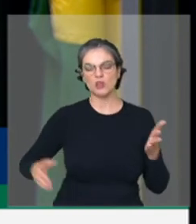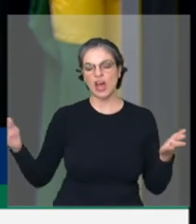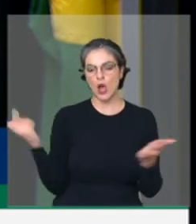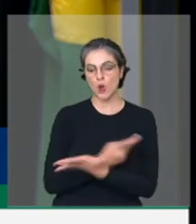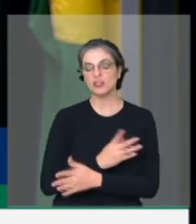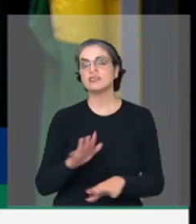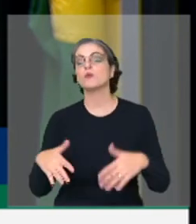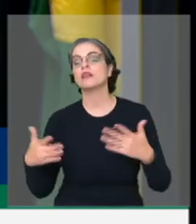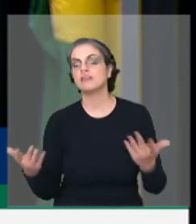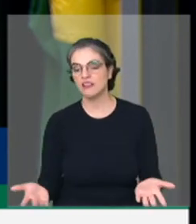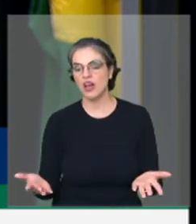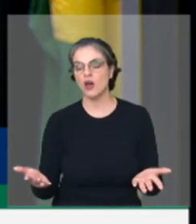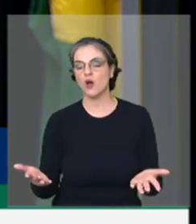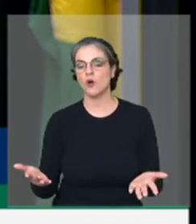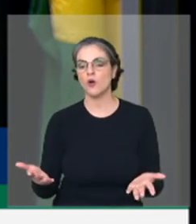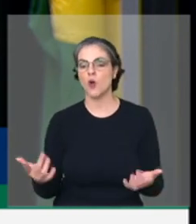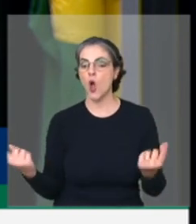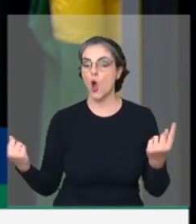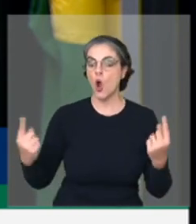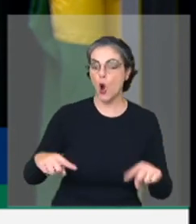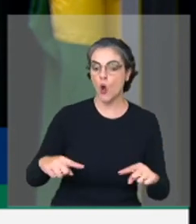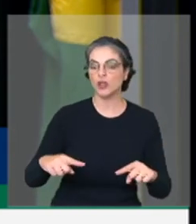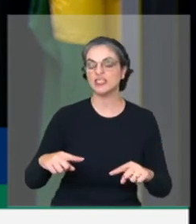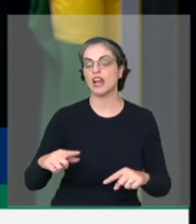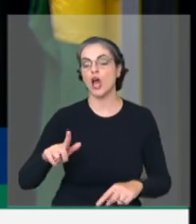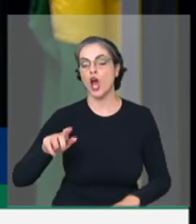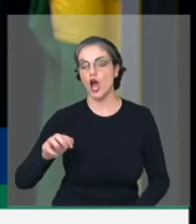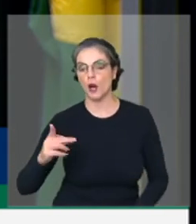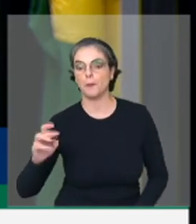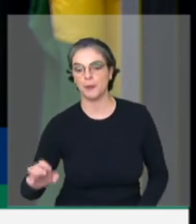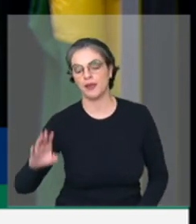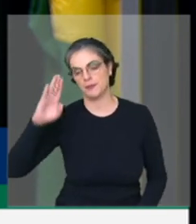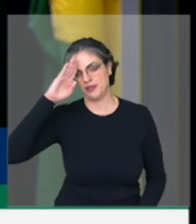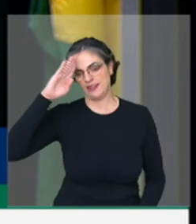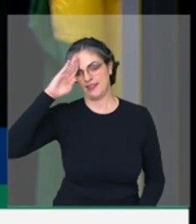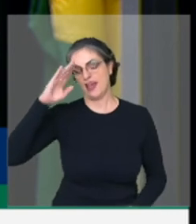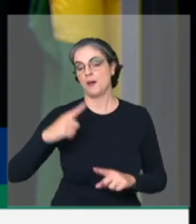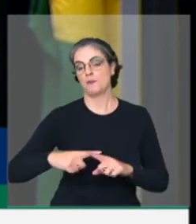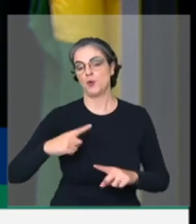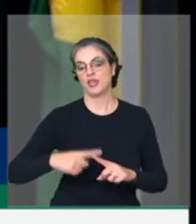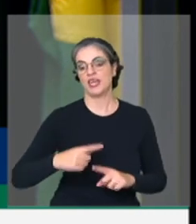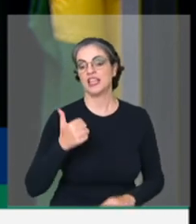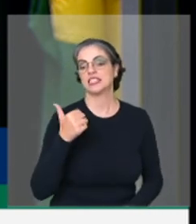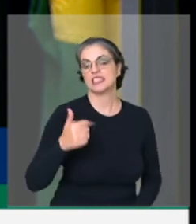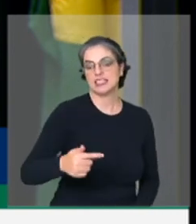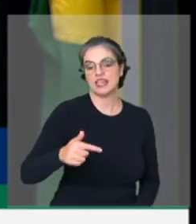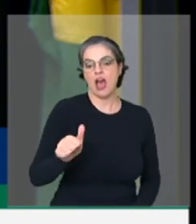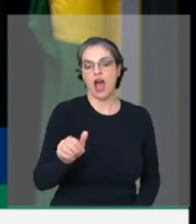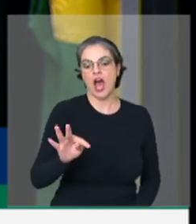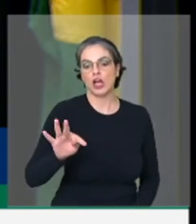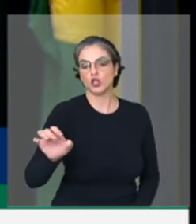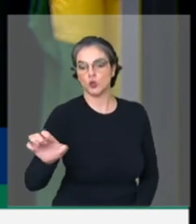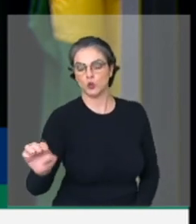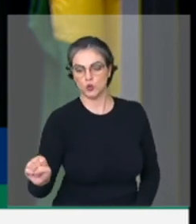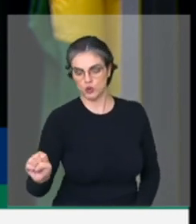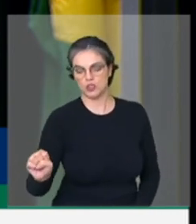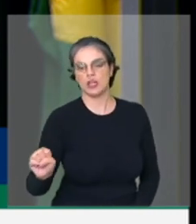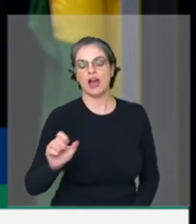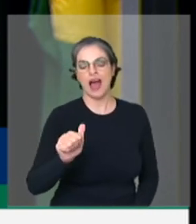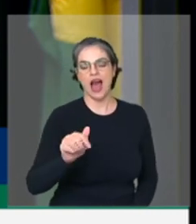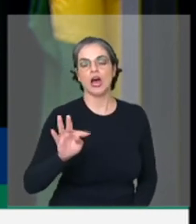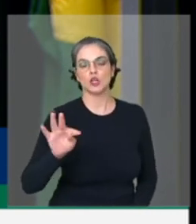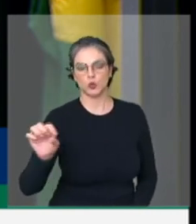um contragolpe militar. É que teve lá os 17 atos institucionais. O AI-15,